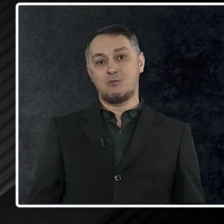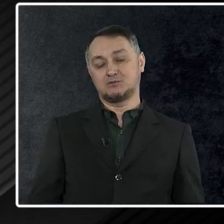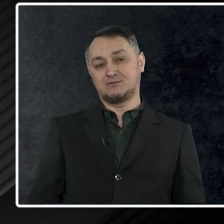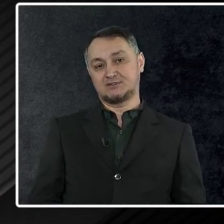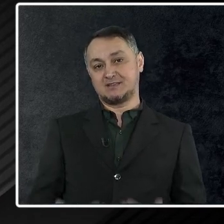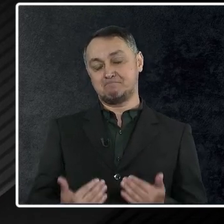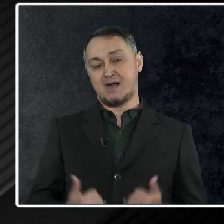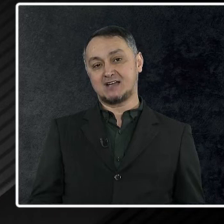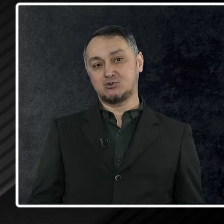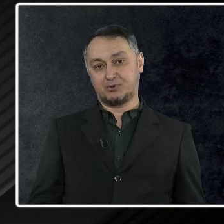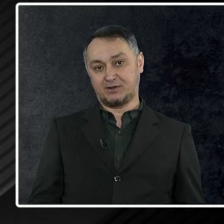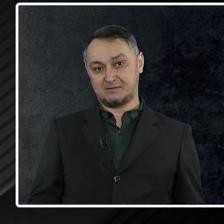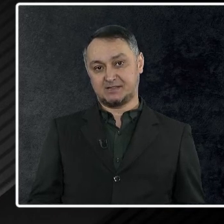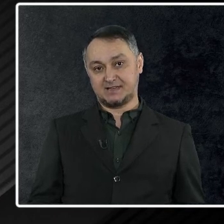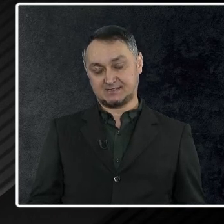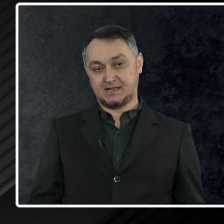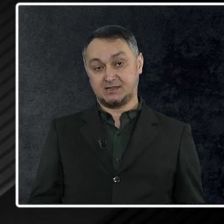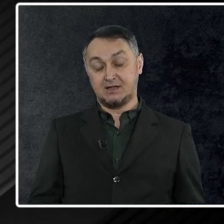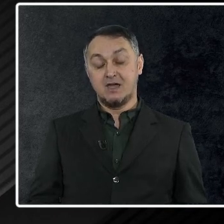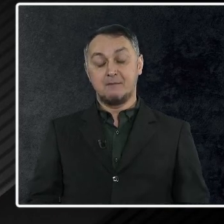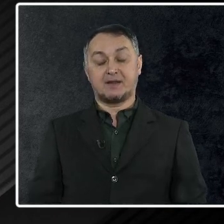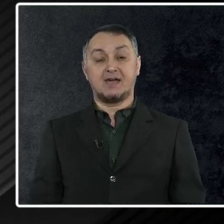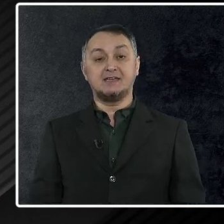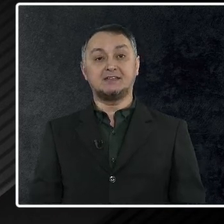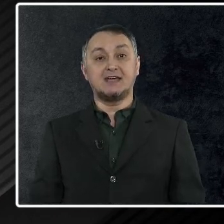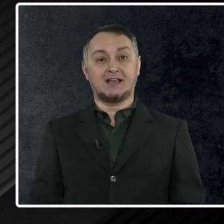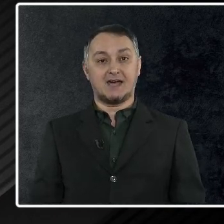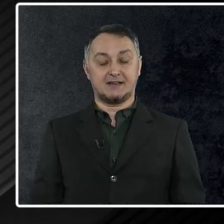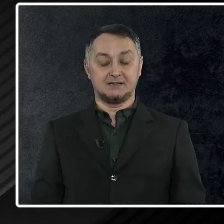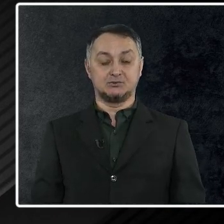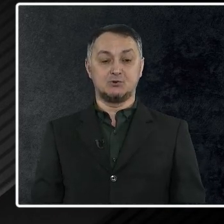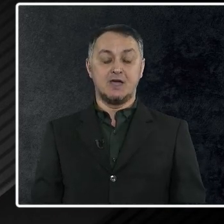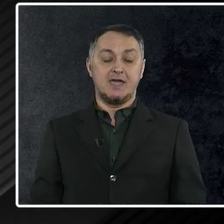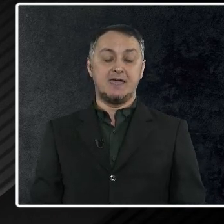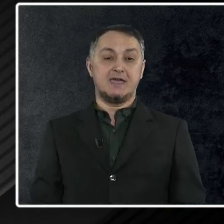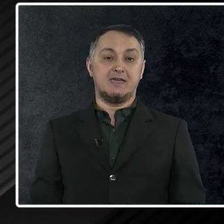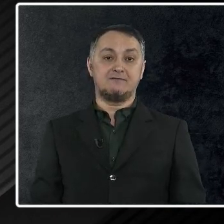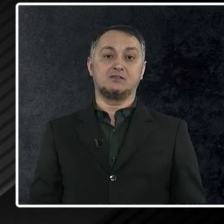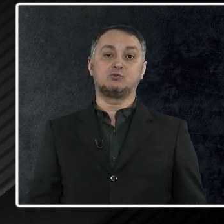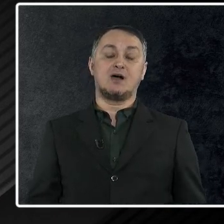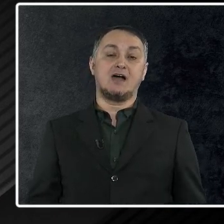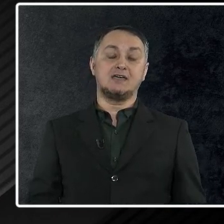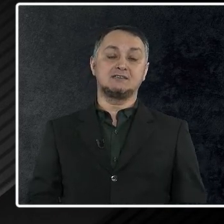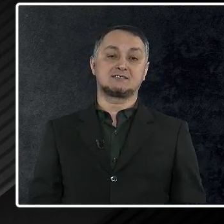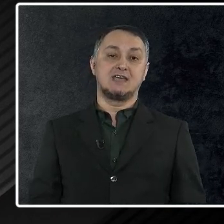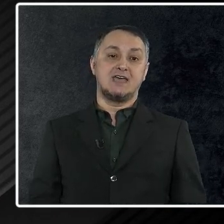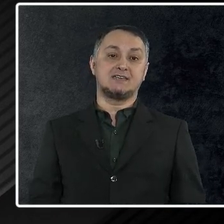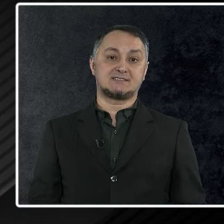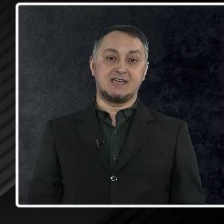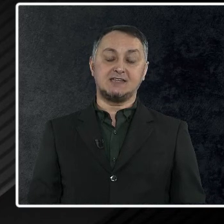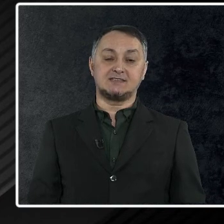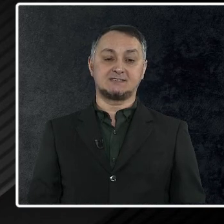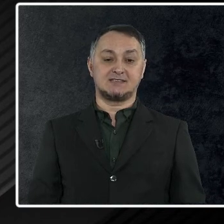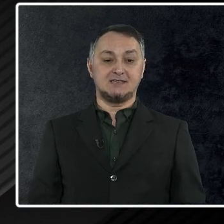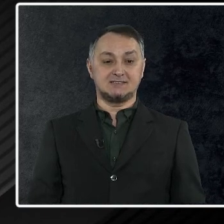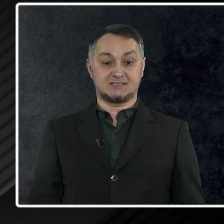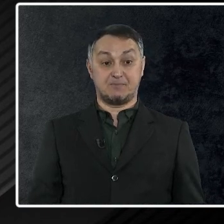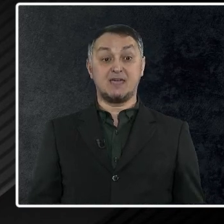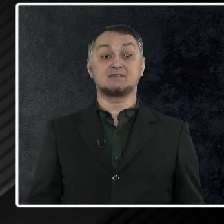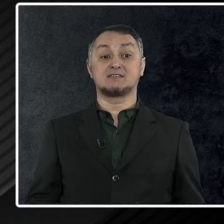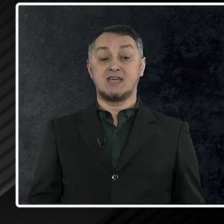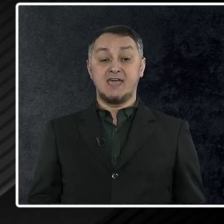que, como se você baixa o programa da Receita para ir declarando eventuais receitas